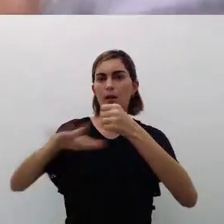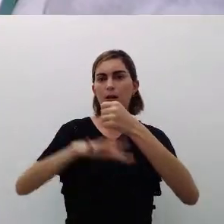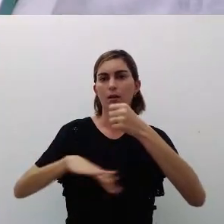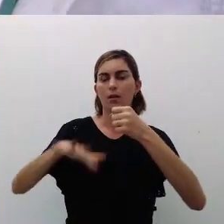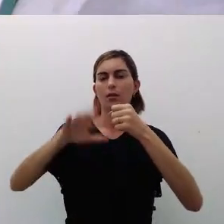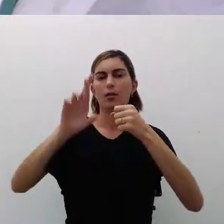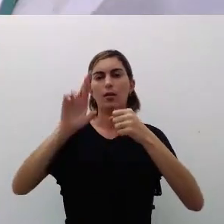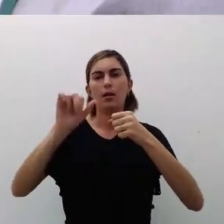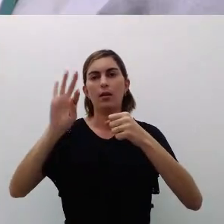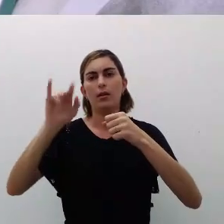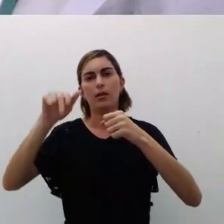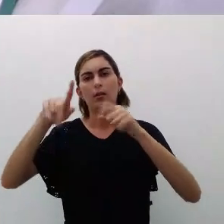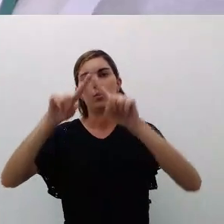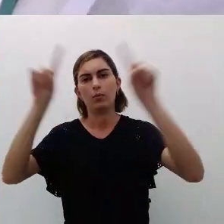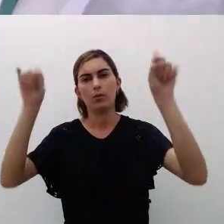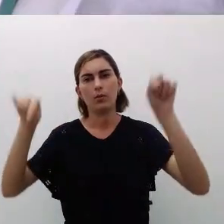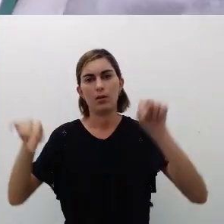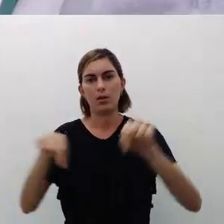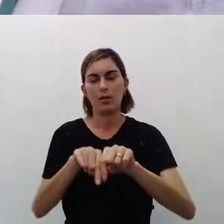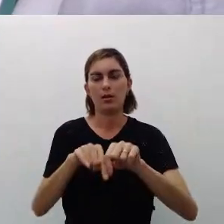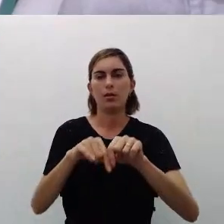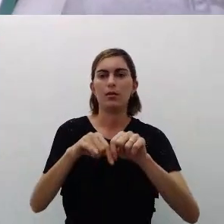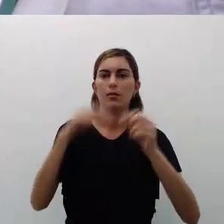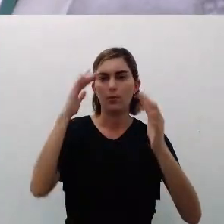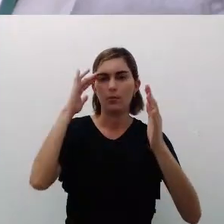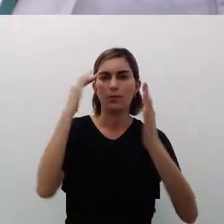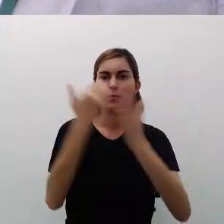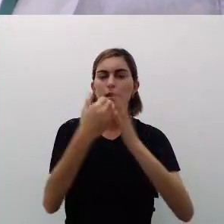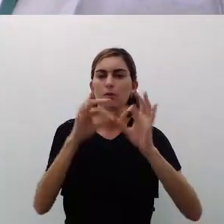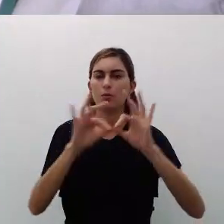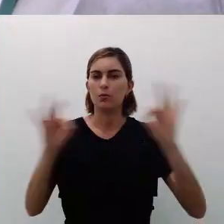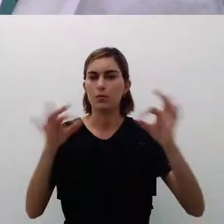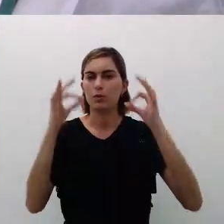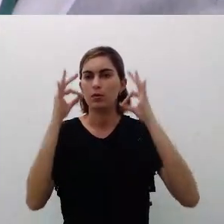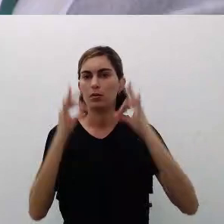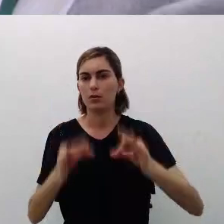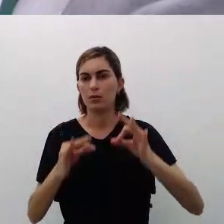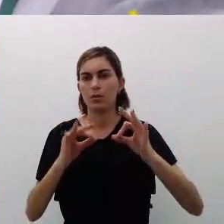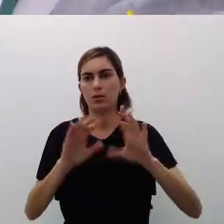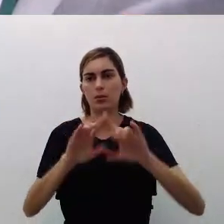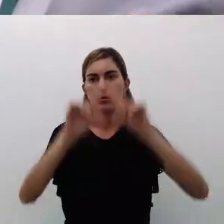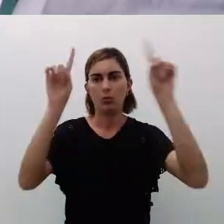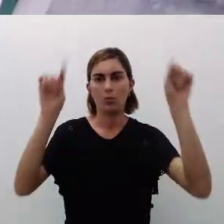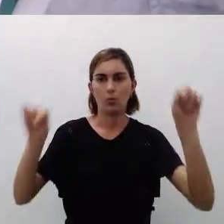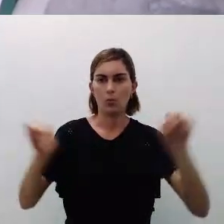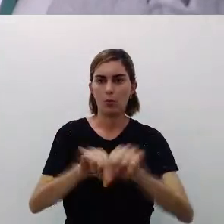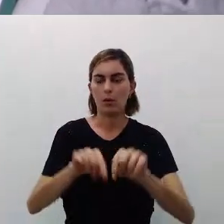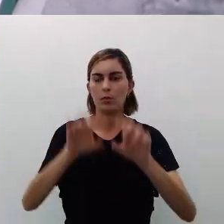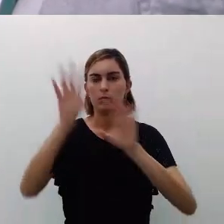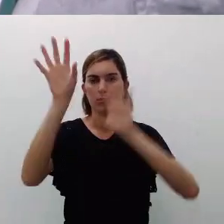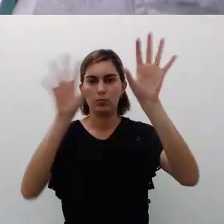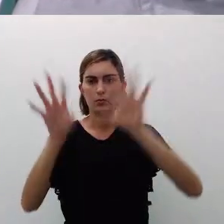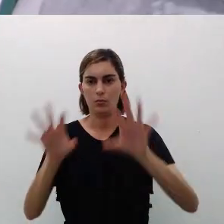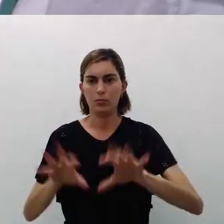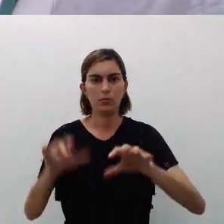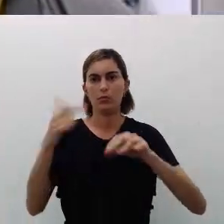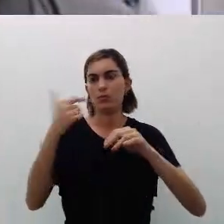obedecem medidas específicas. E esses quadros, os objetos, normalmente vão estar dentro dessa escala.